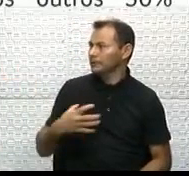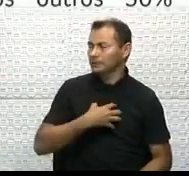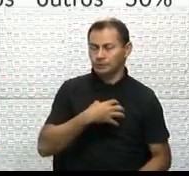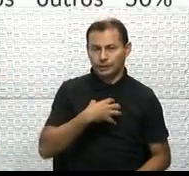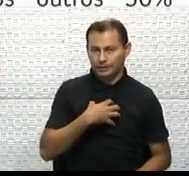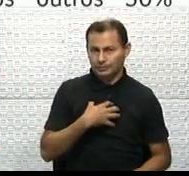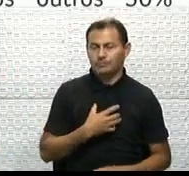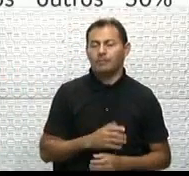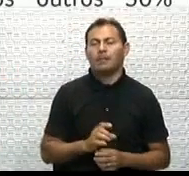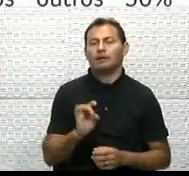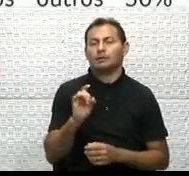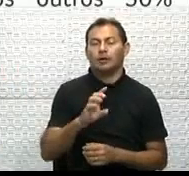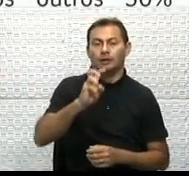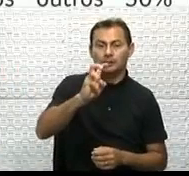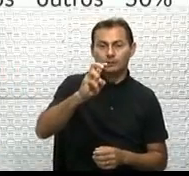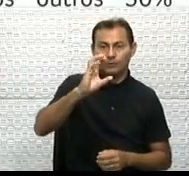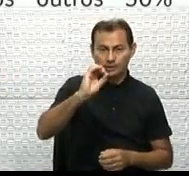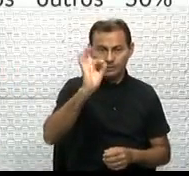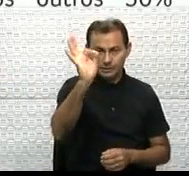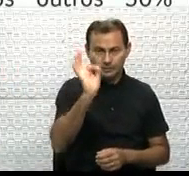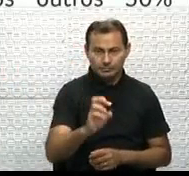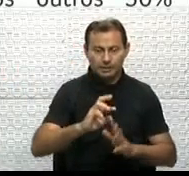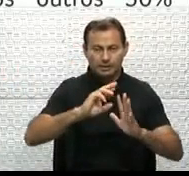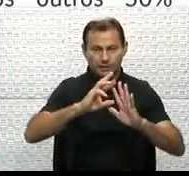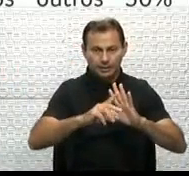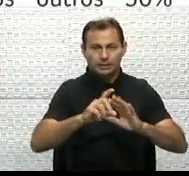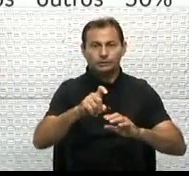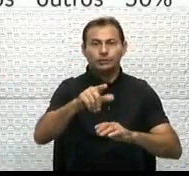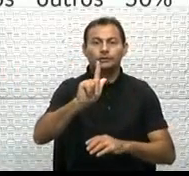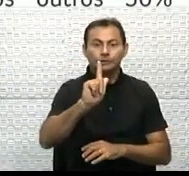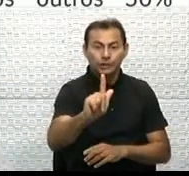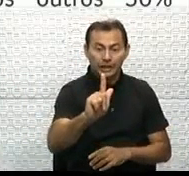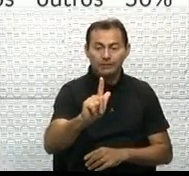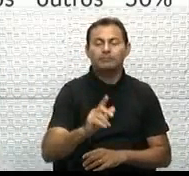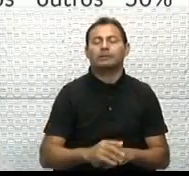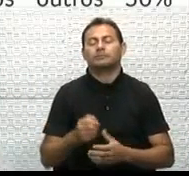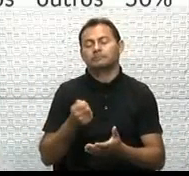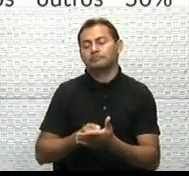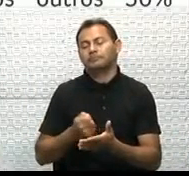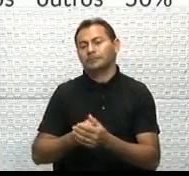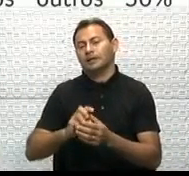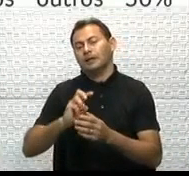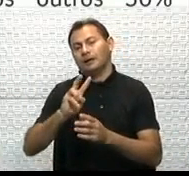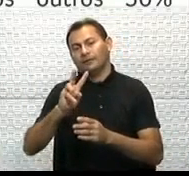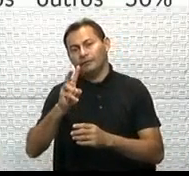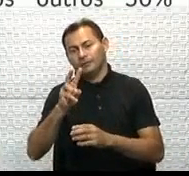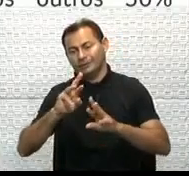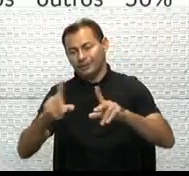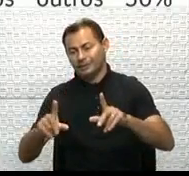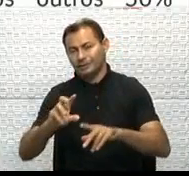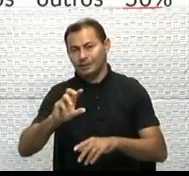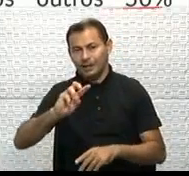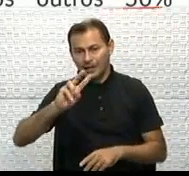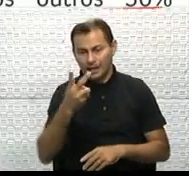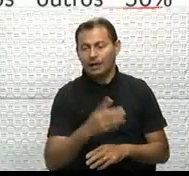Desse modo, apenas 50% da variação de G se deve à variação de H. E os